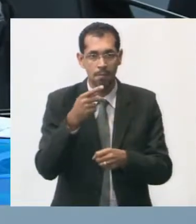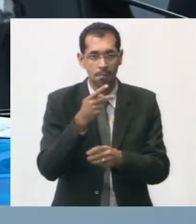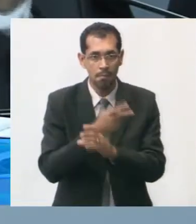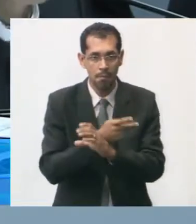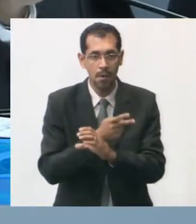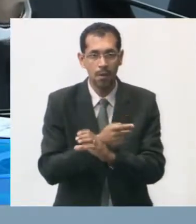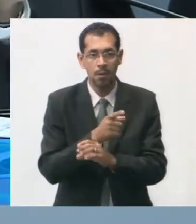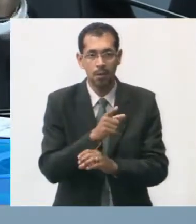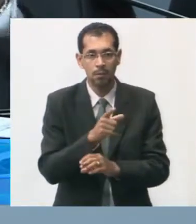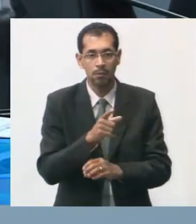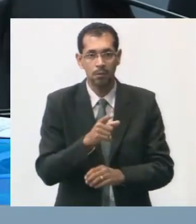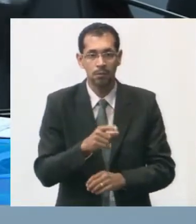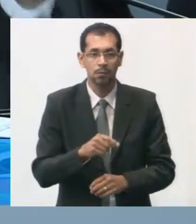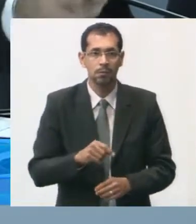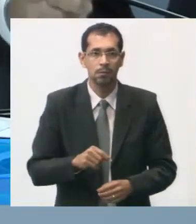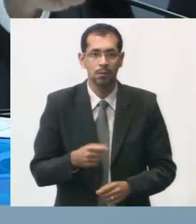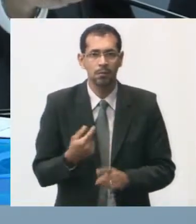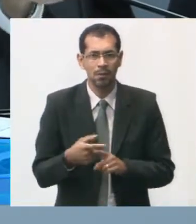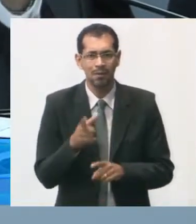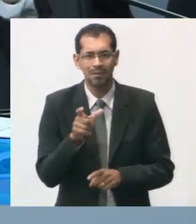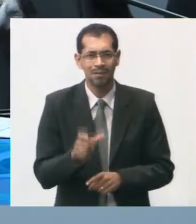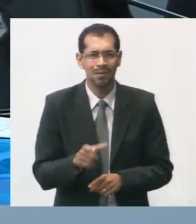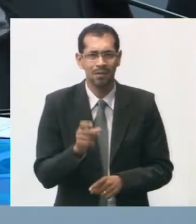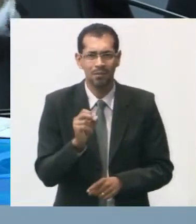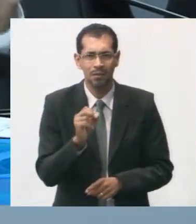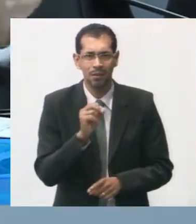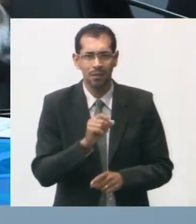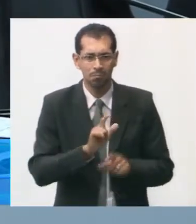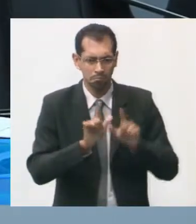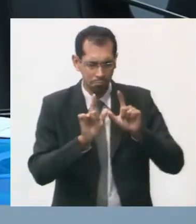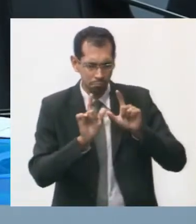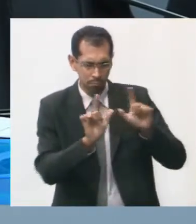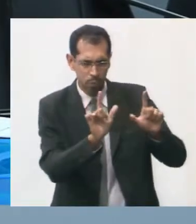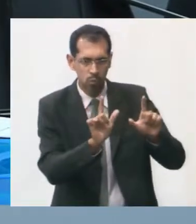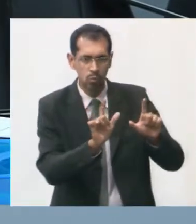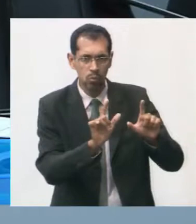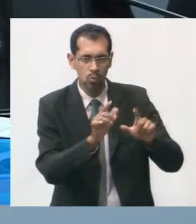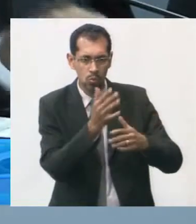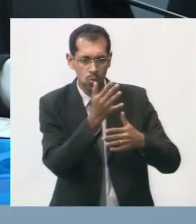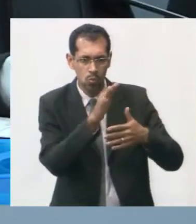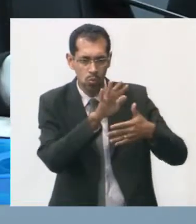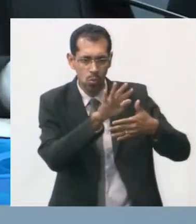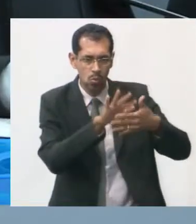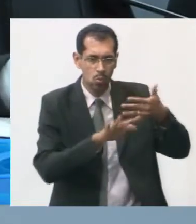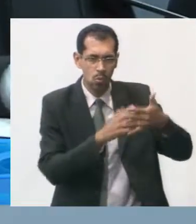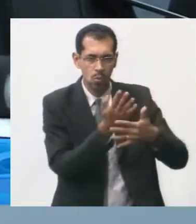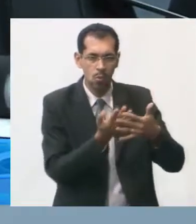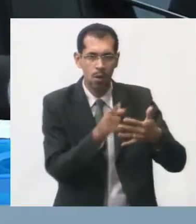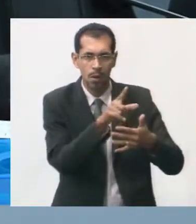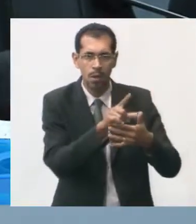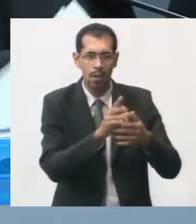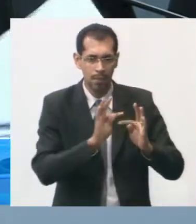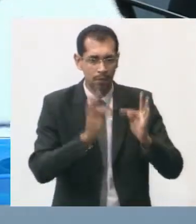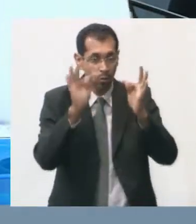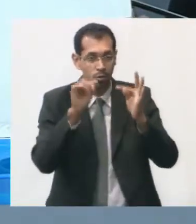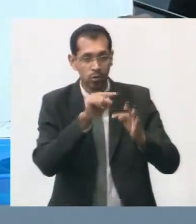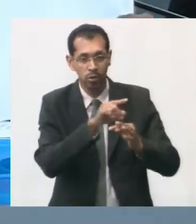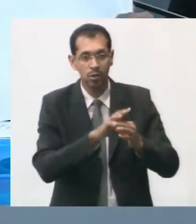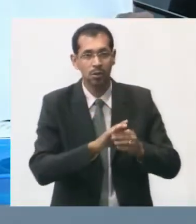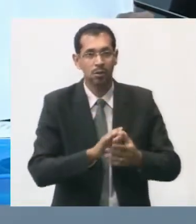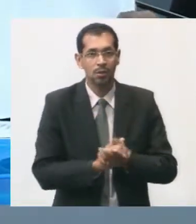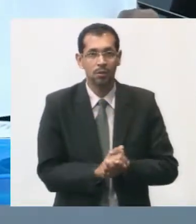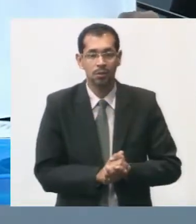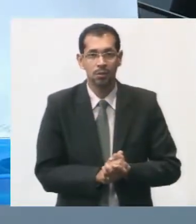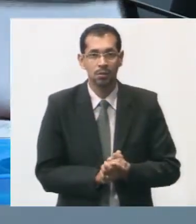muita despesa, colocação do QR Code, de qualquer outro sistema de aproveitamento das tecnologias que estão disponíveis na cidade de